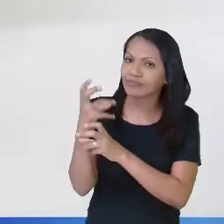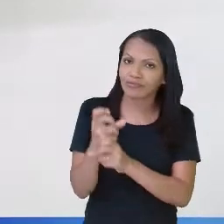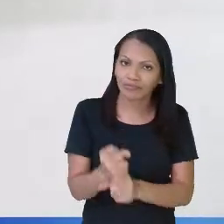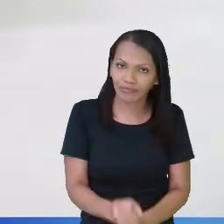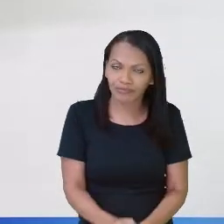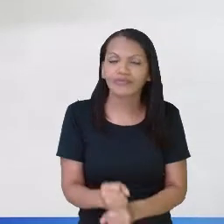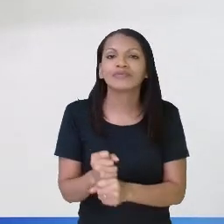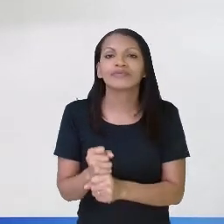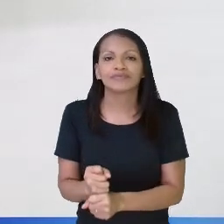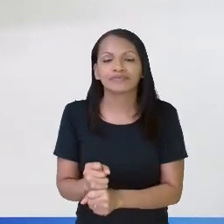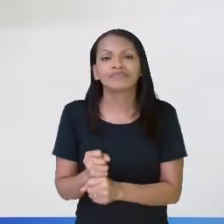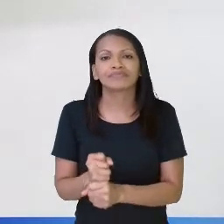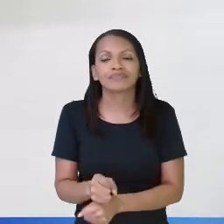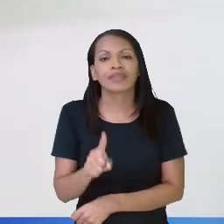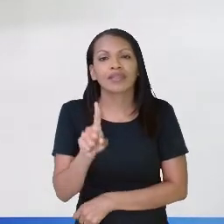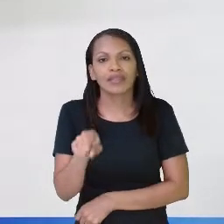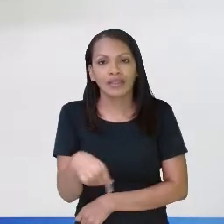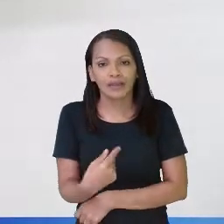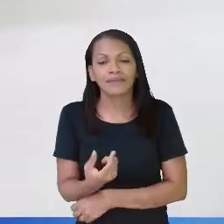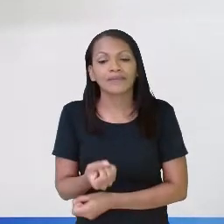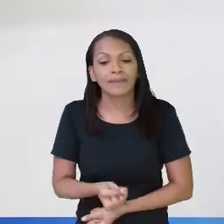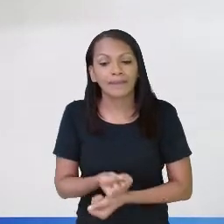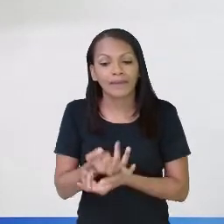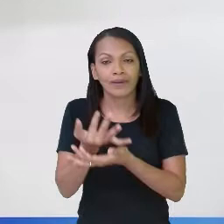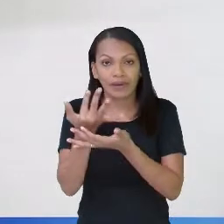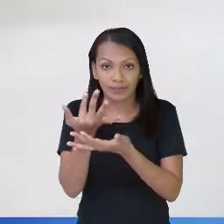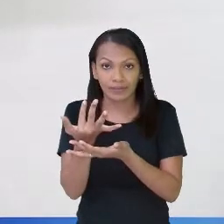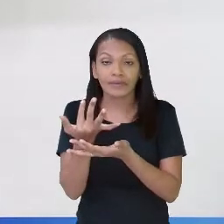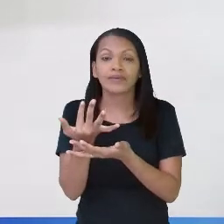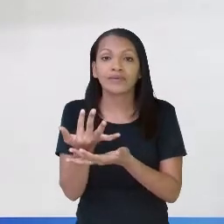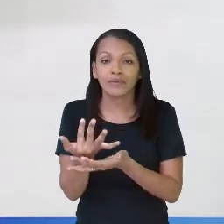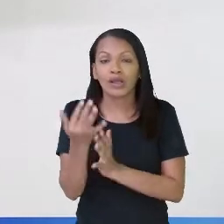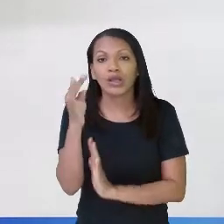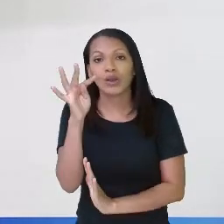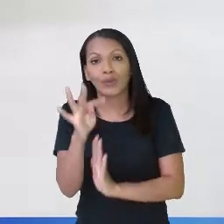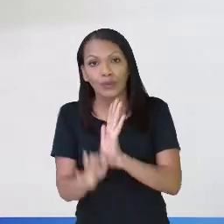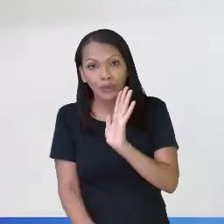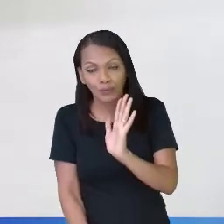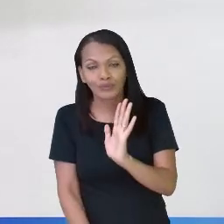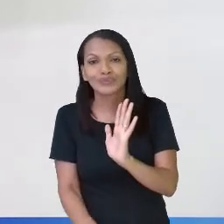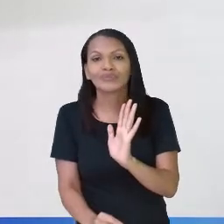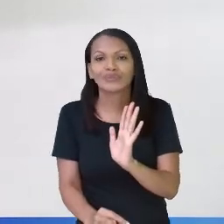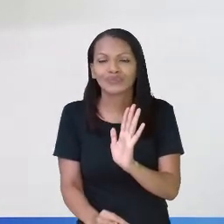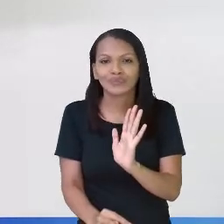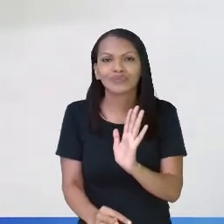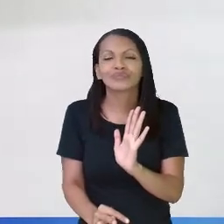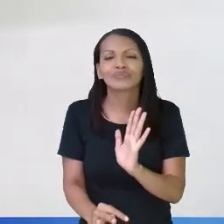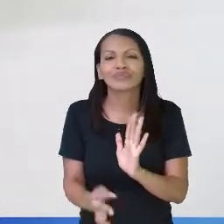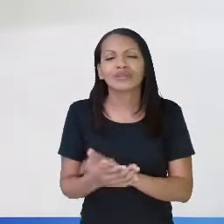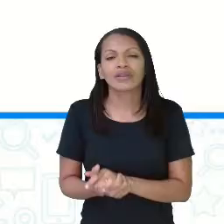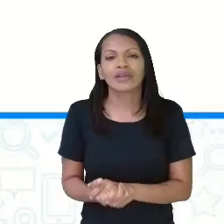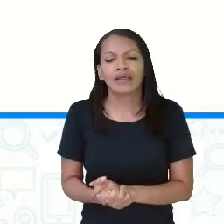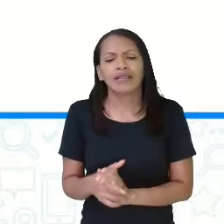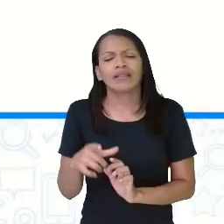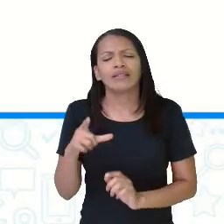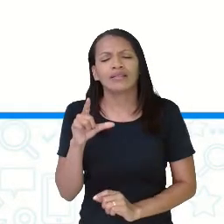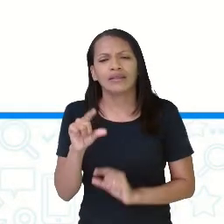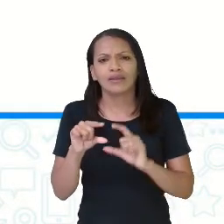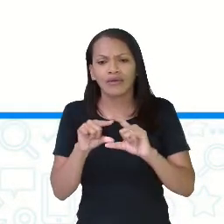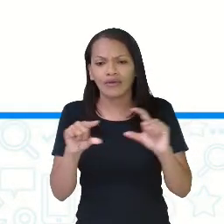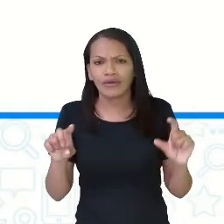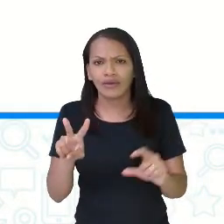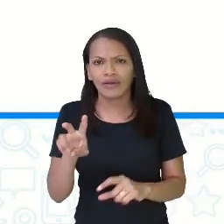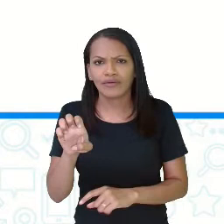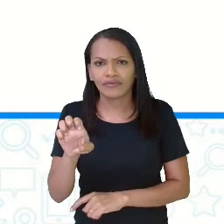trabalhando desde ontem, que é poema. O poema é um texto literário composto de versos que podem